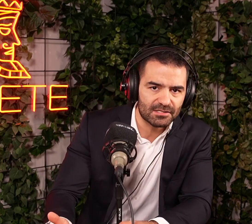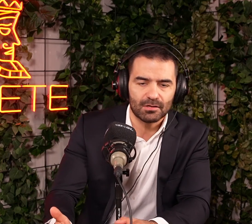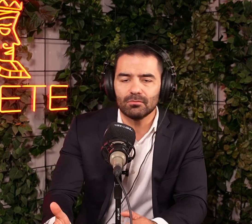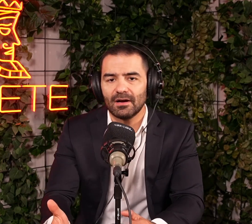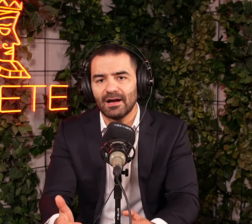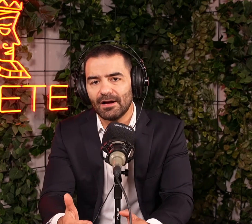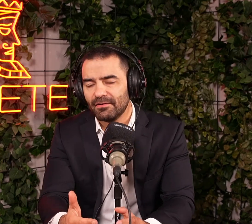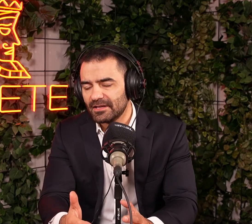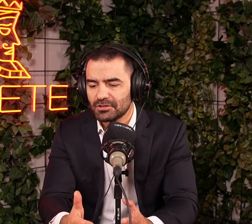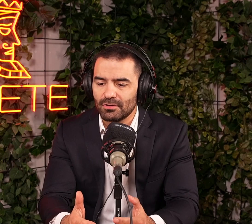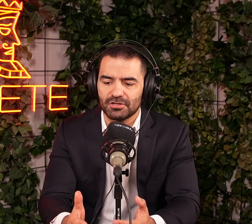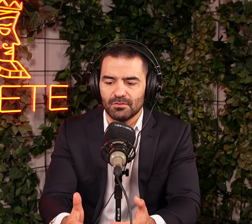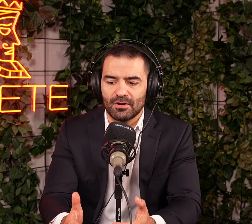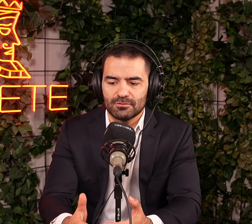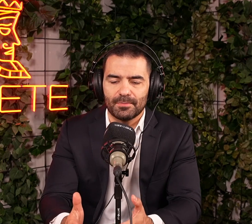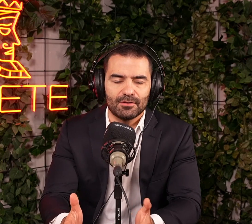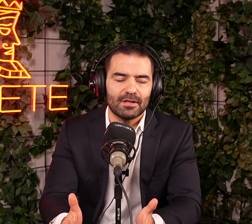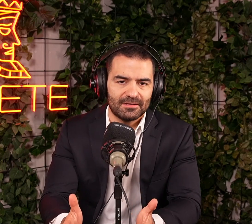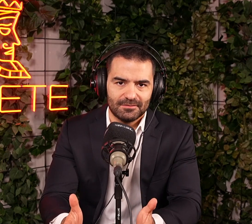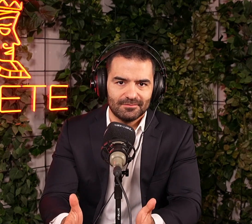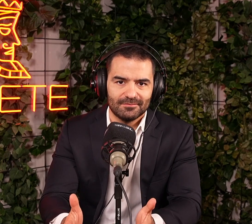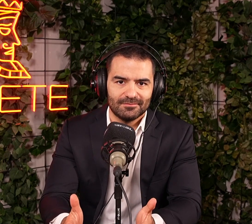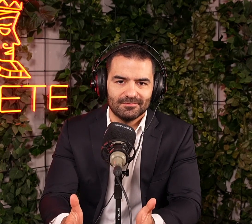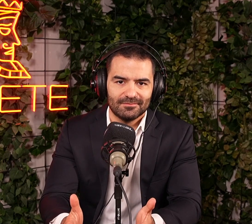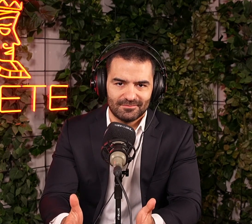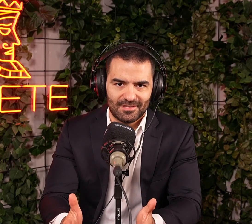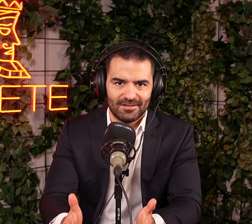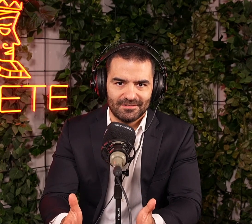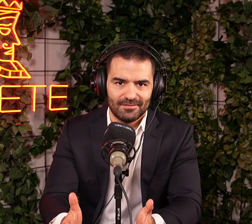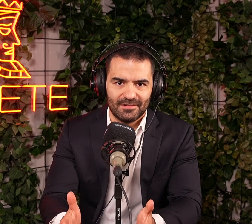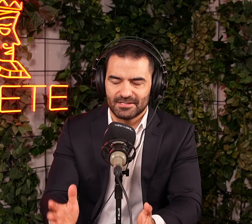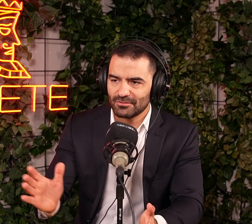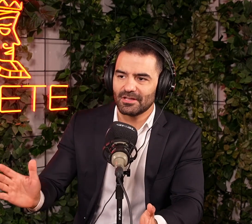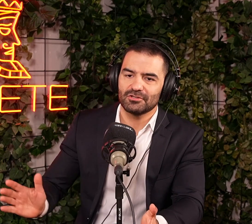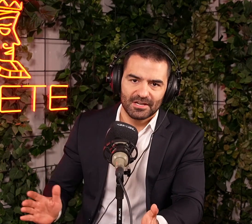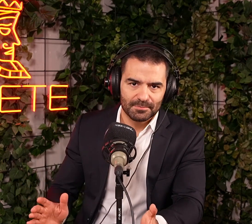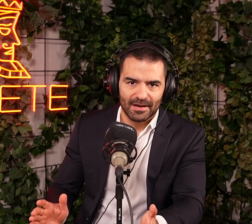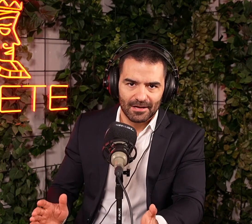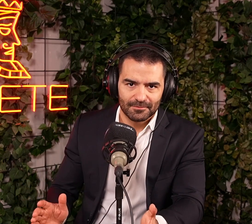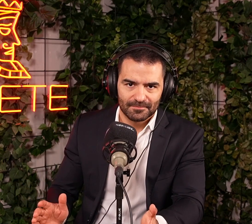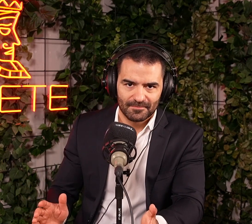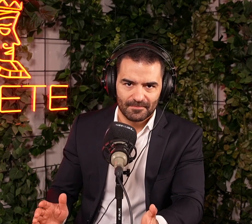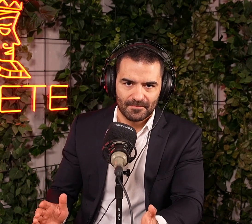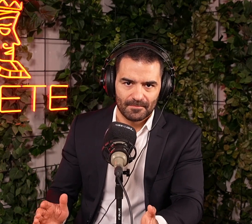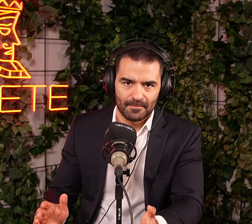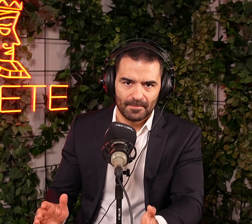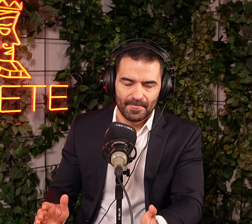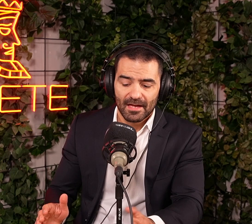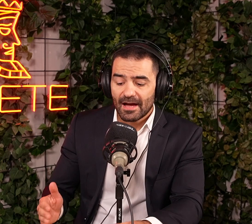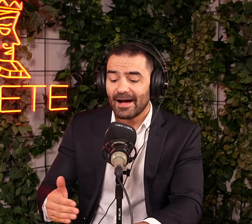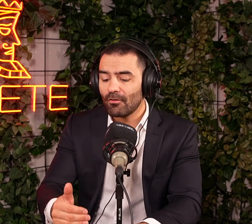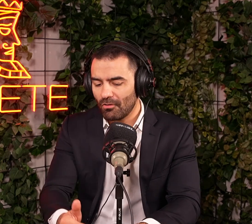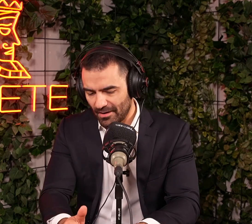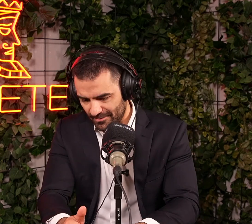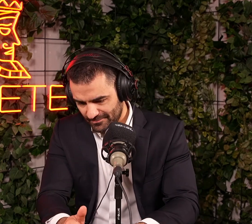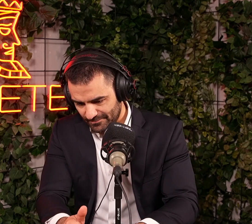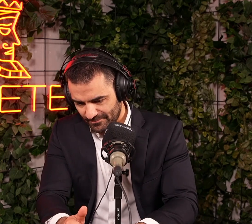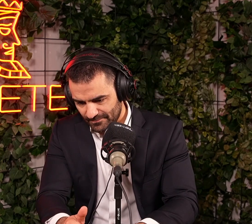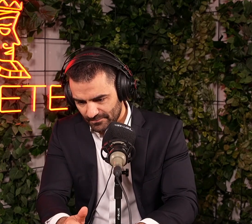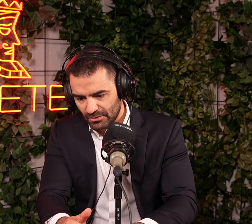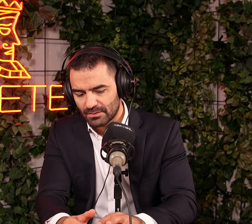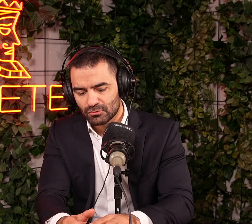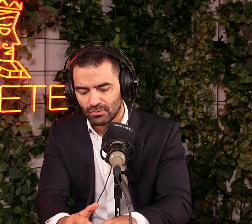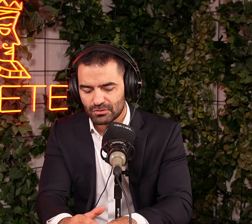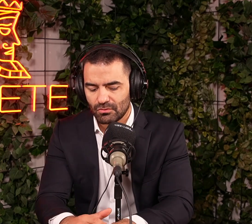formalidade então a verdade que Alexandre Moraes não perdeu nada tá esse resultado já era esperado agora